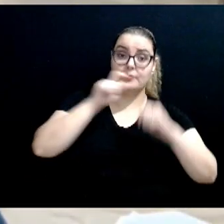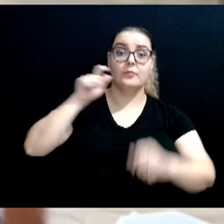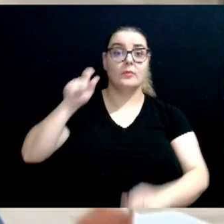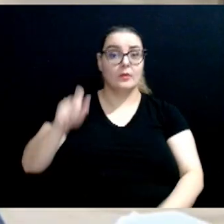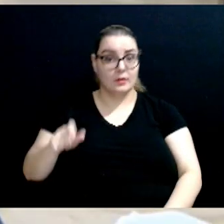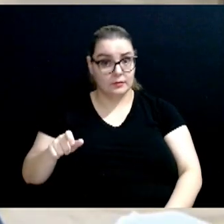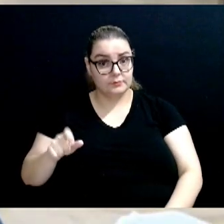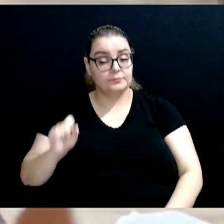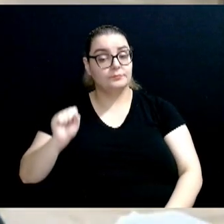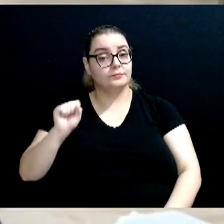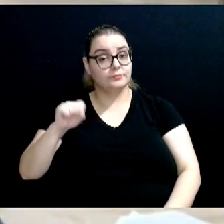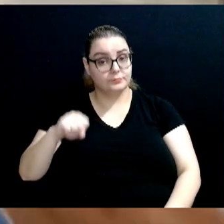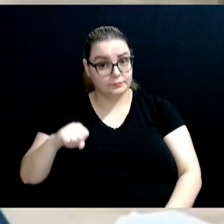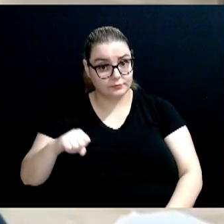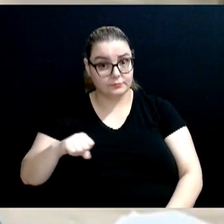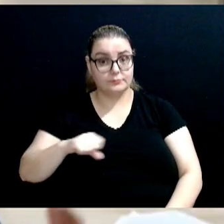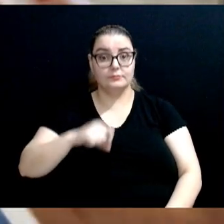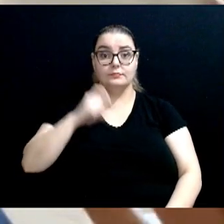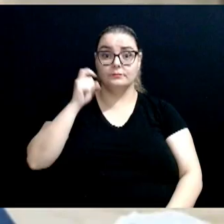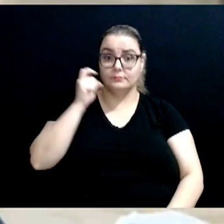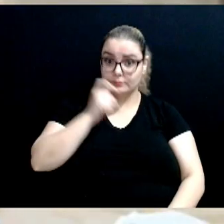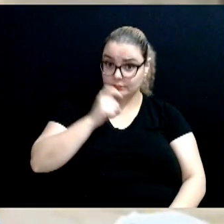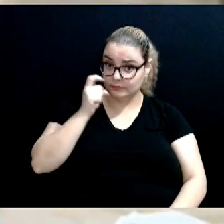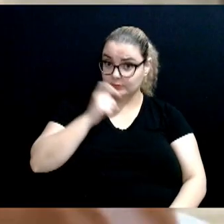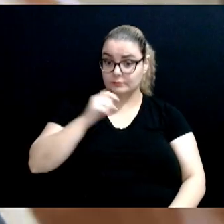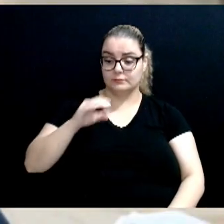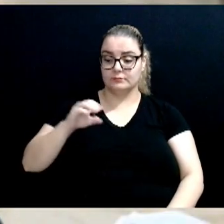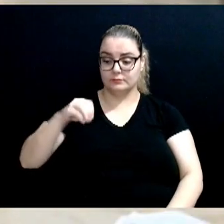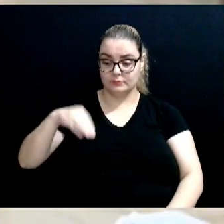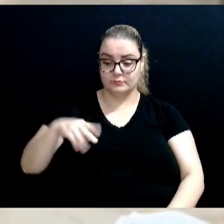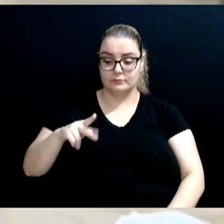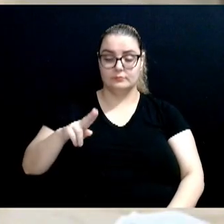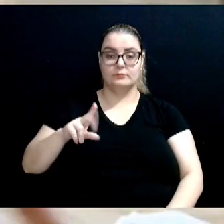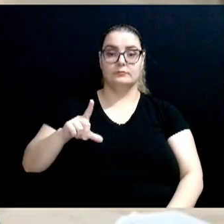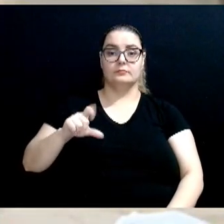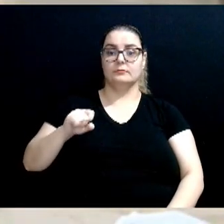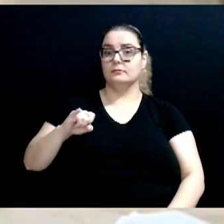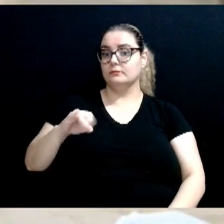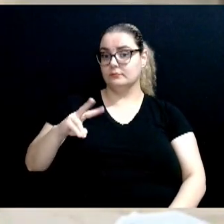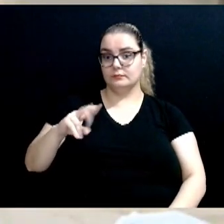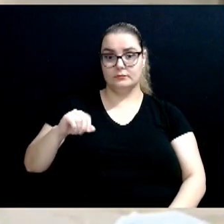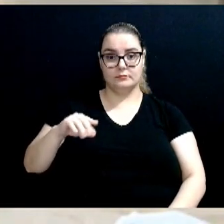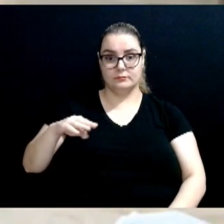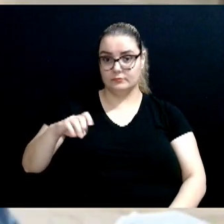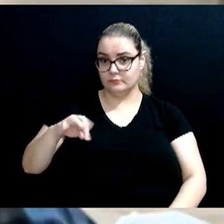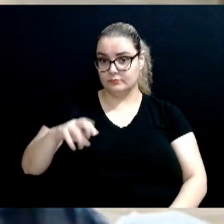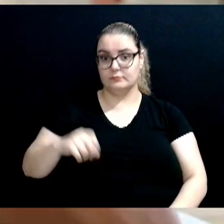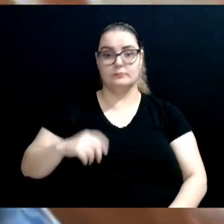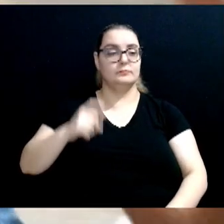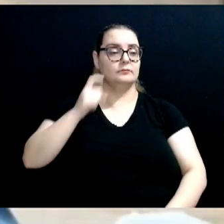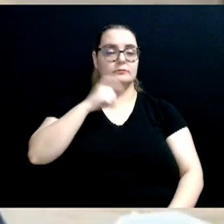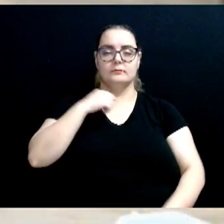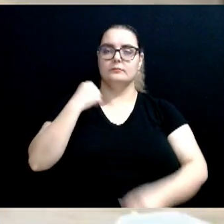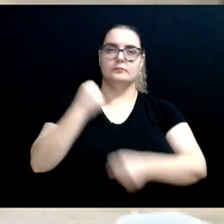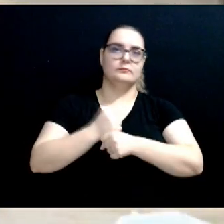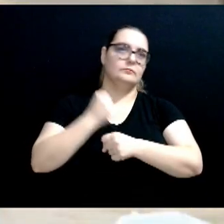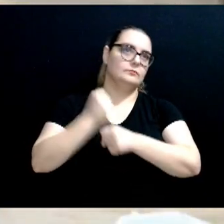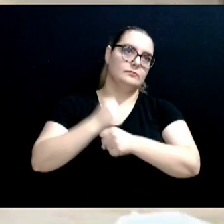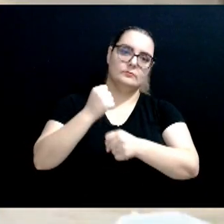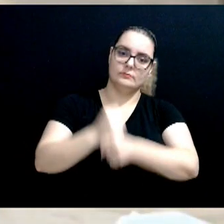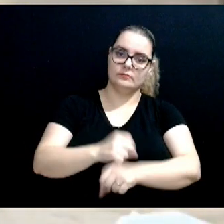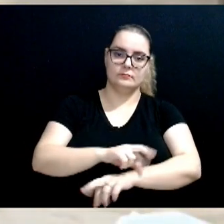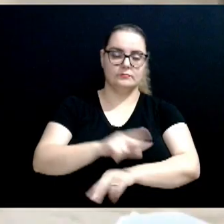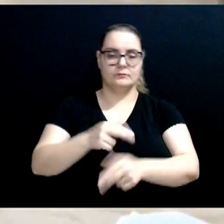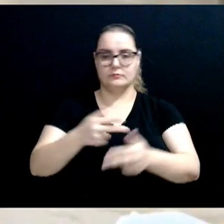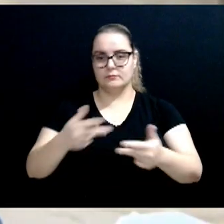ela mente compulsivamente, ela mente durante muito tempo por muitas coisas. É uma tendência